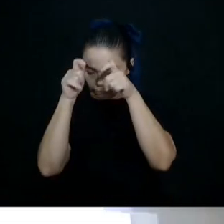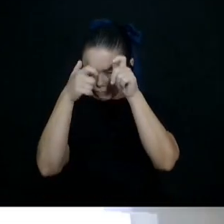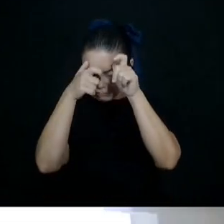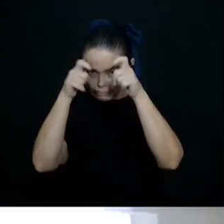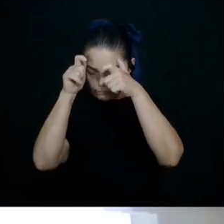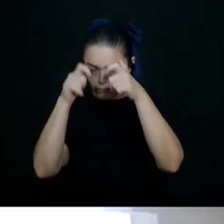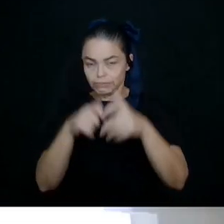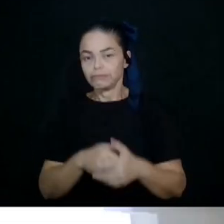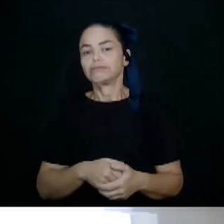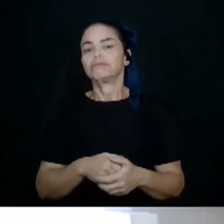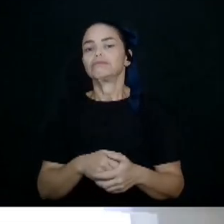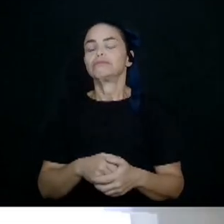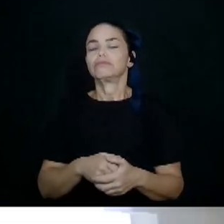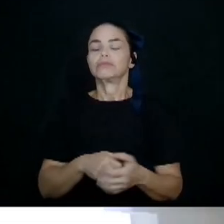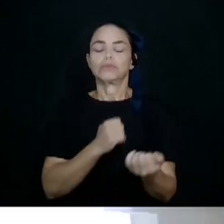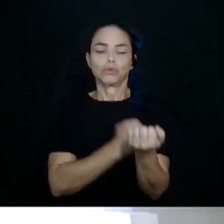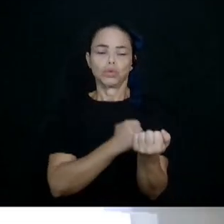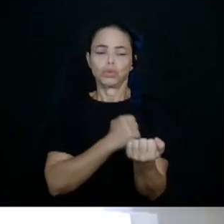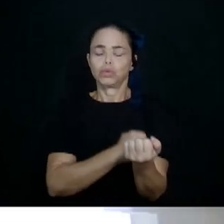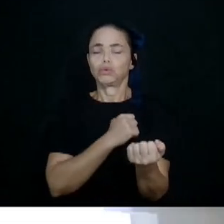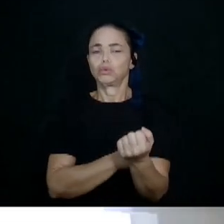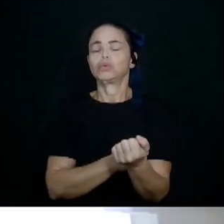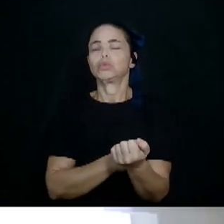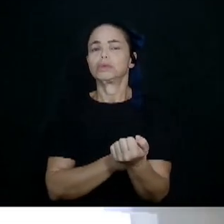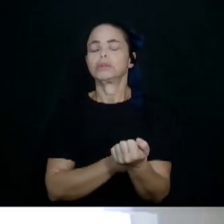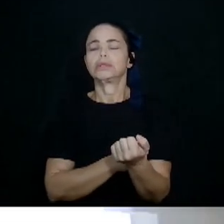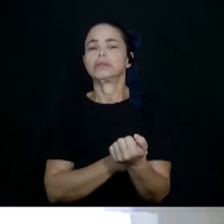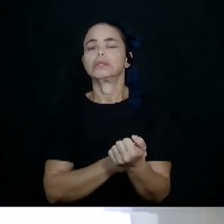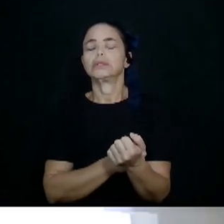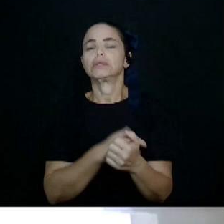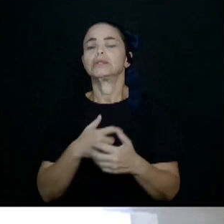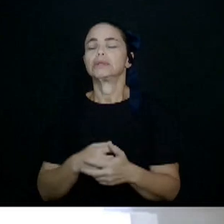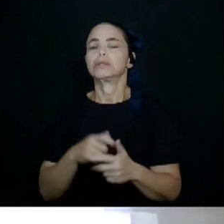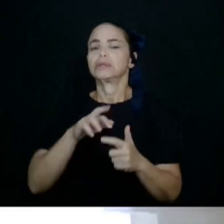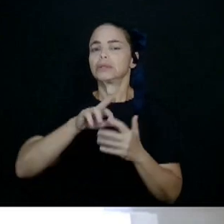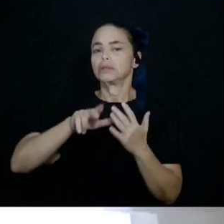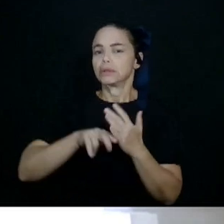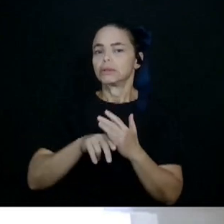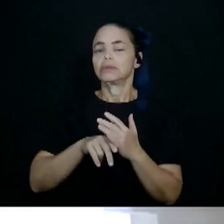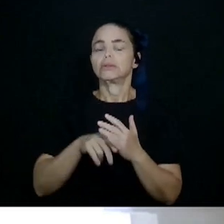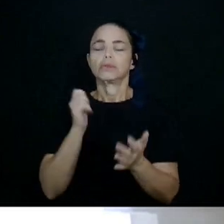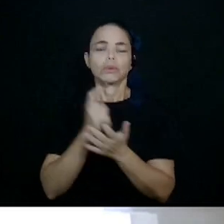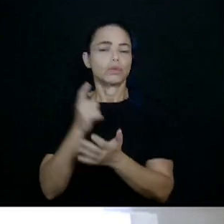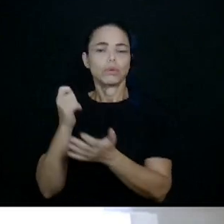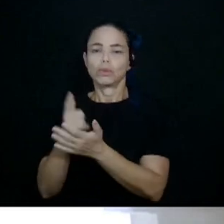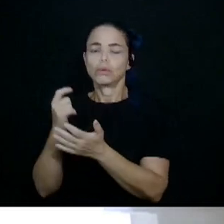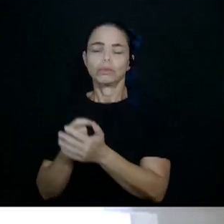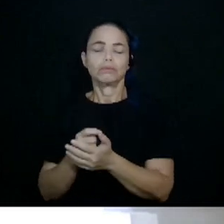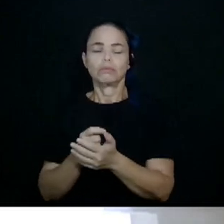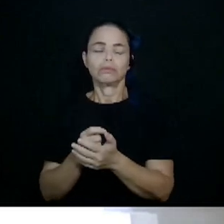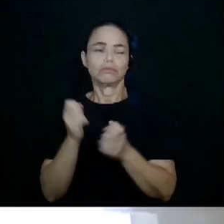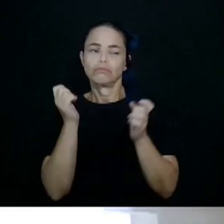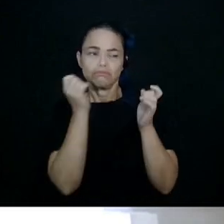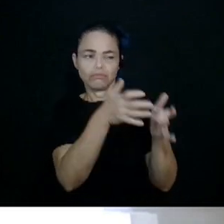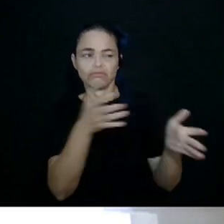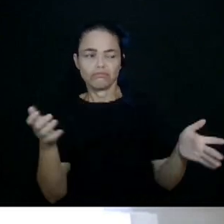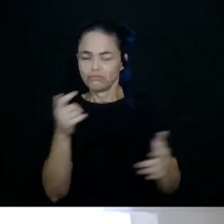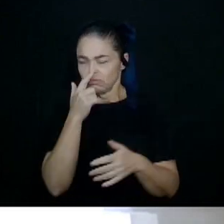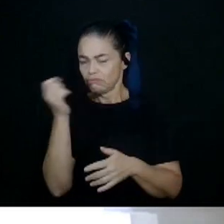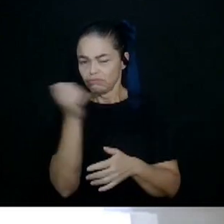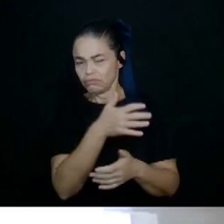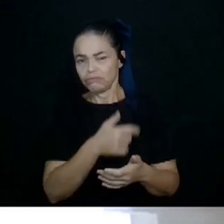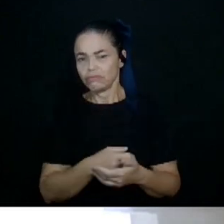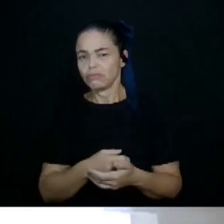da compulsão, ela assume diferentes aspectos. Tem pessoas que compram e se desfazem, né?